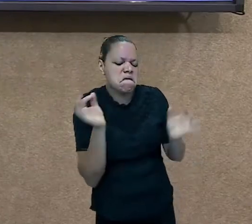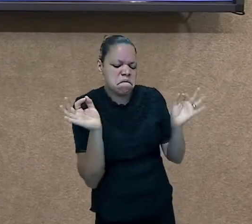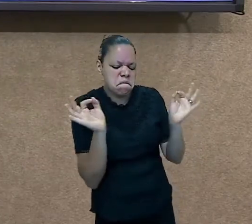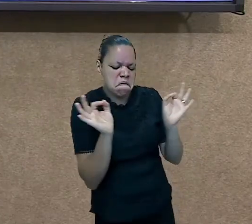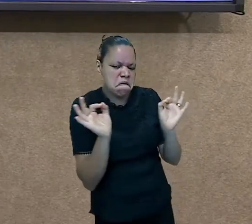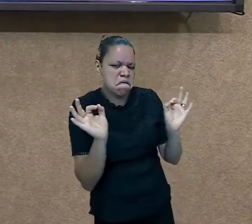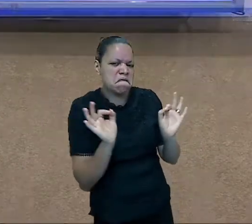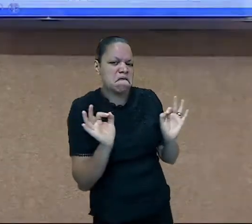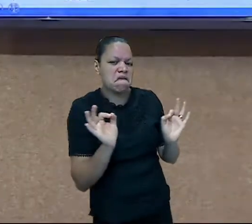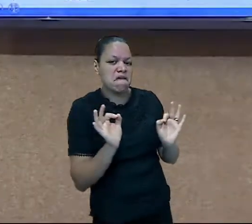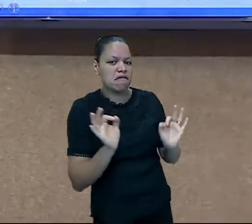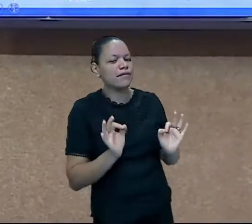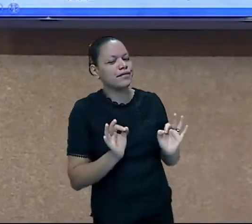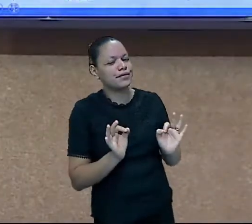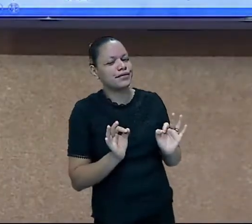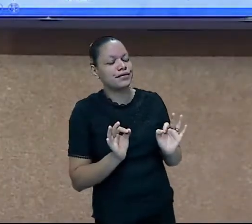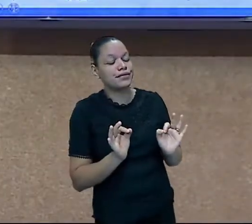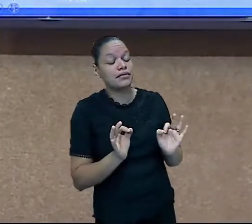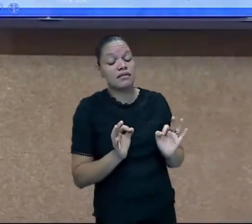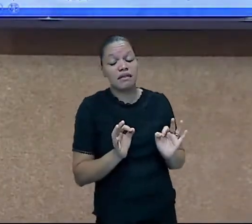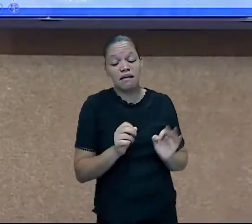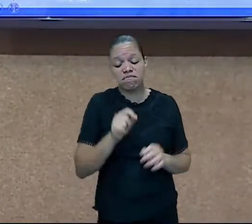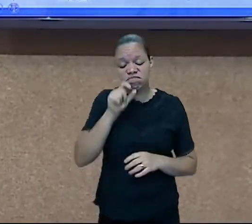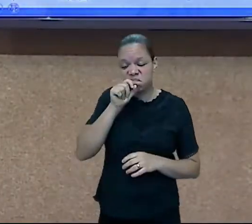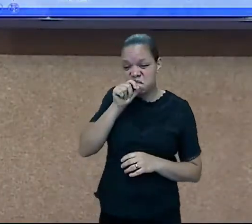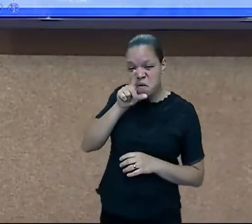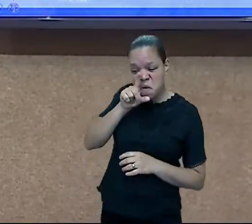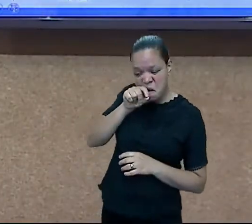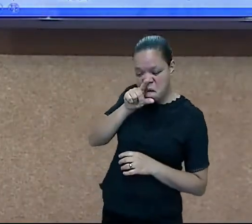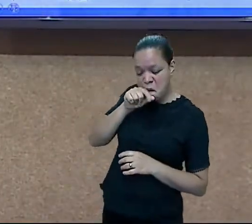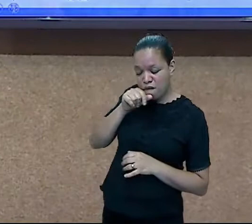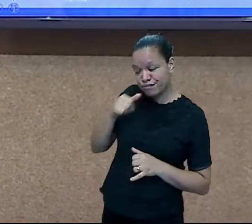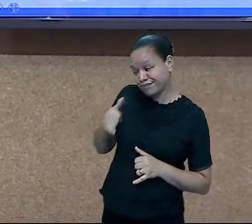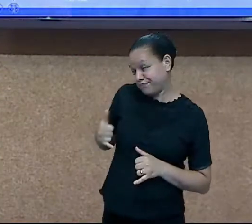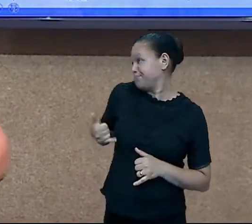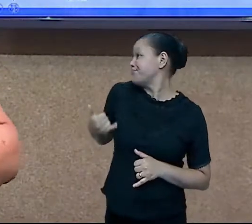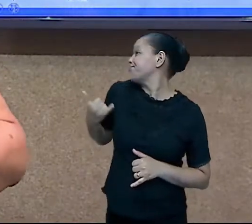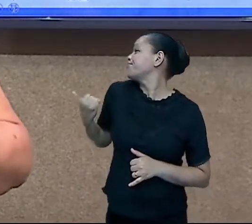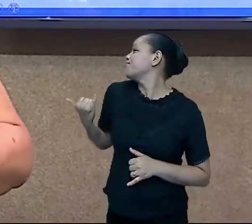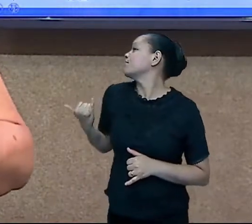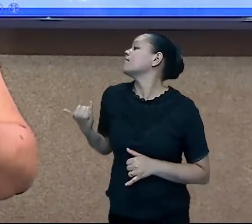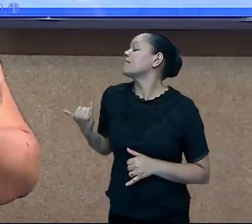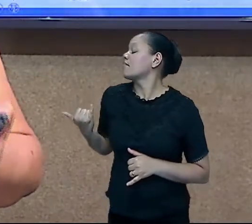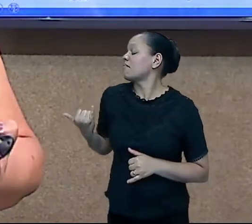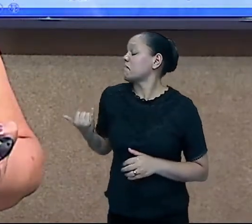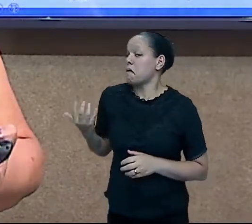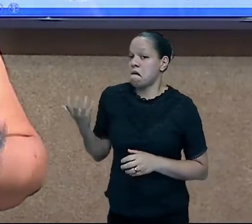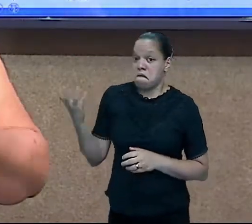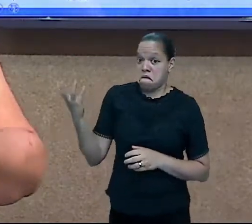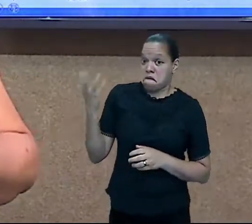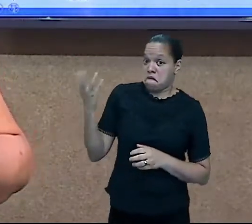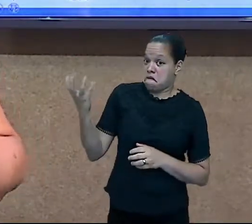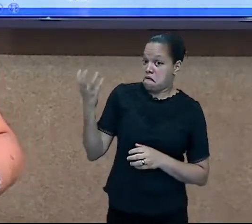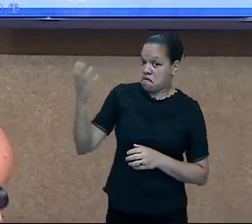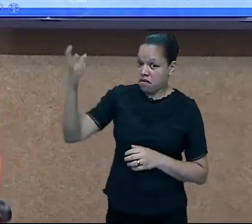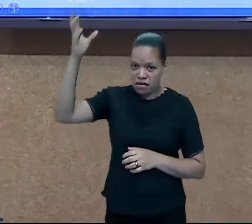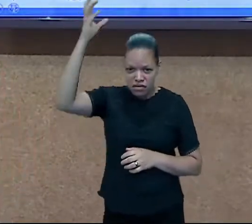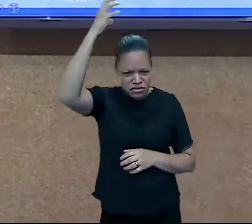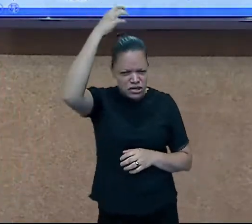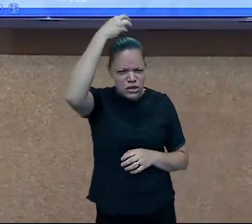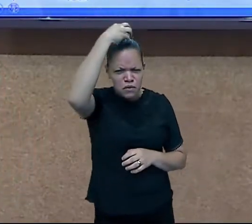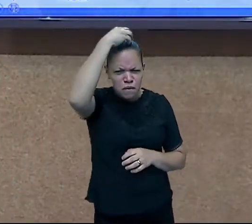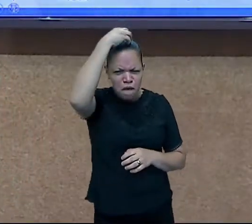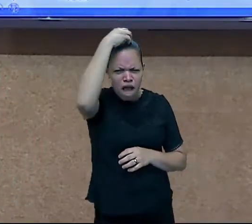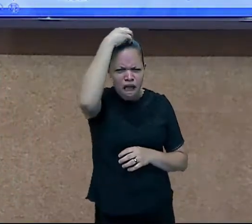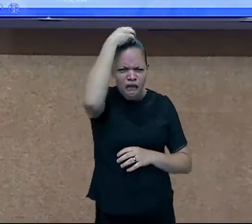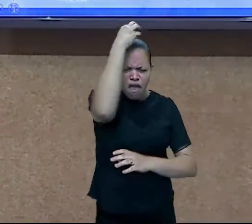animal ficasse envaidecido. Nossa, eu quero ser o quê? O título de rei da floresta. E nisso